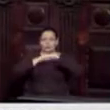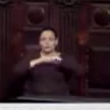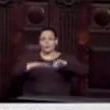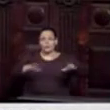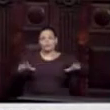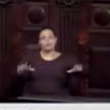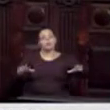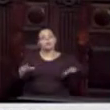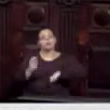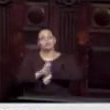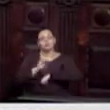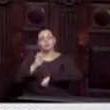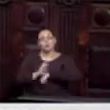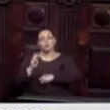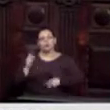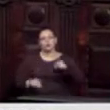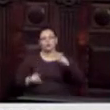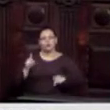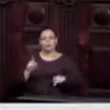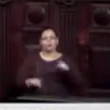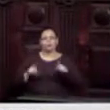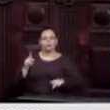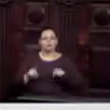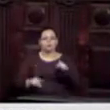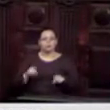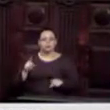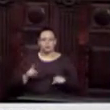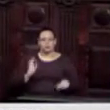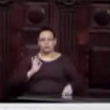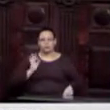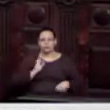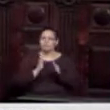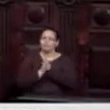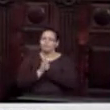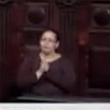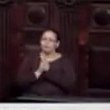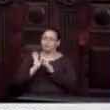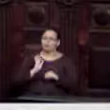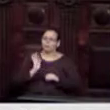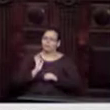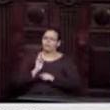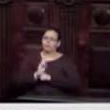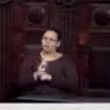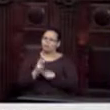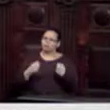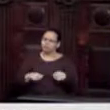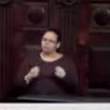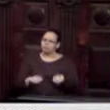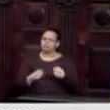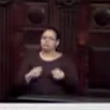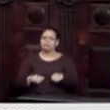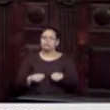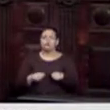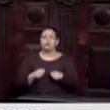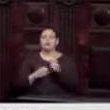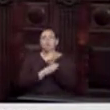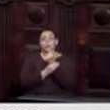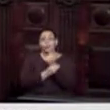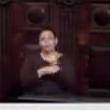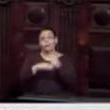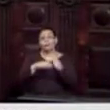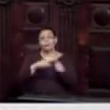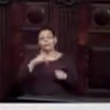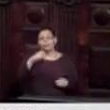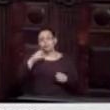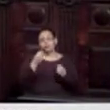A população clamando por policiamento em vários locais. E a força de segurança, deputado, começando a se